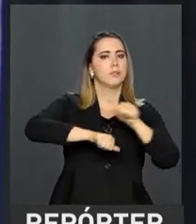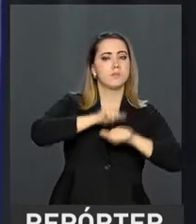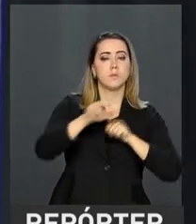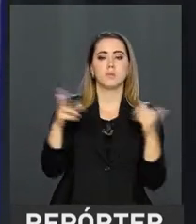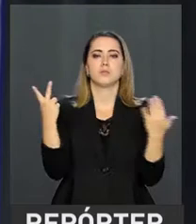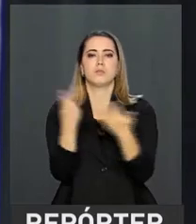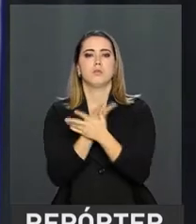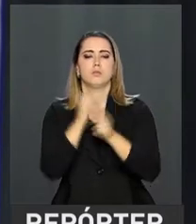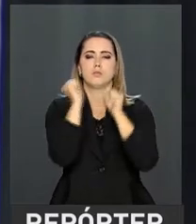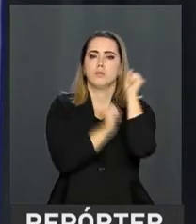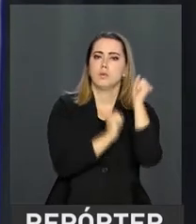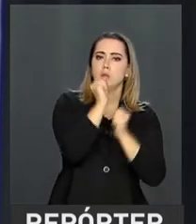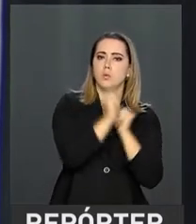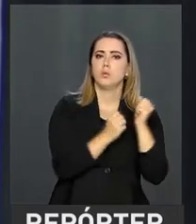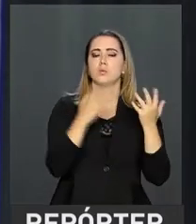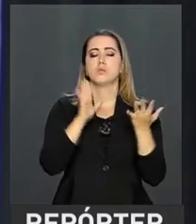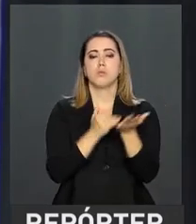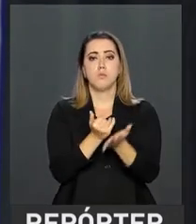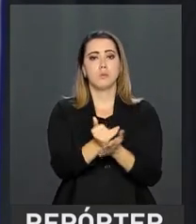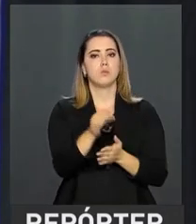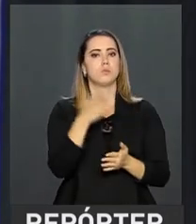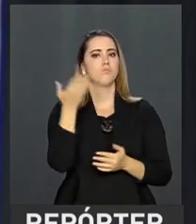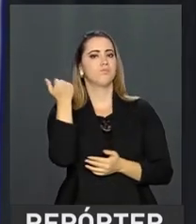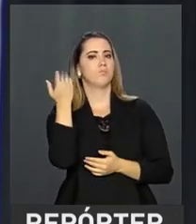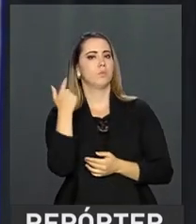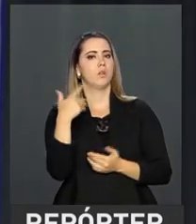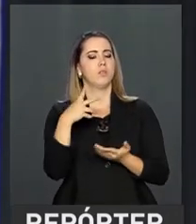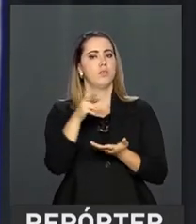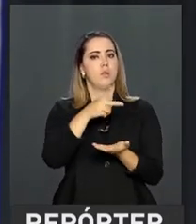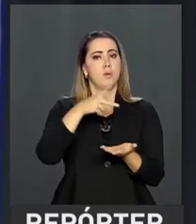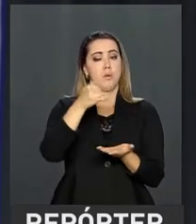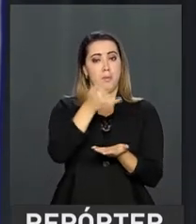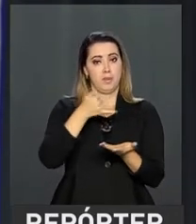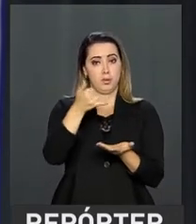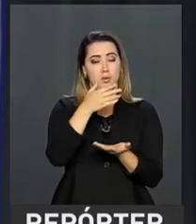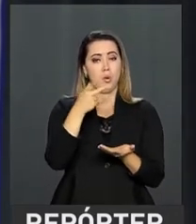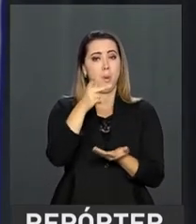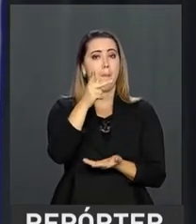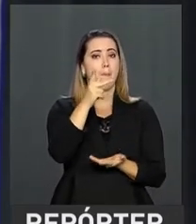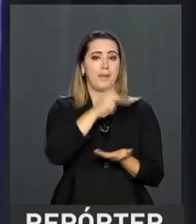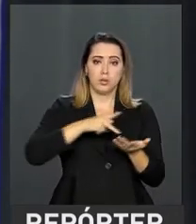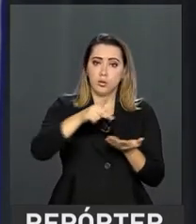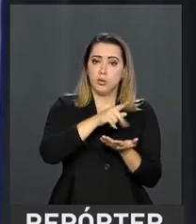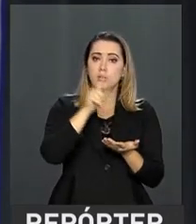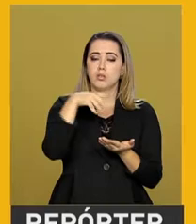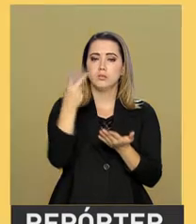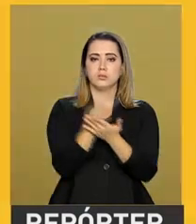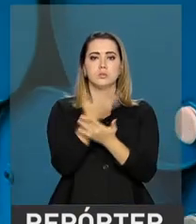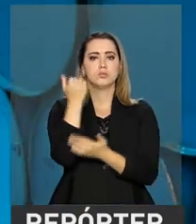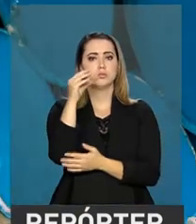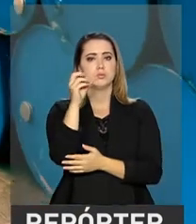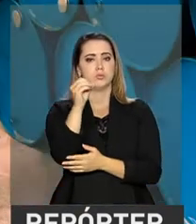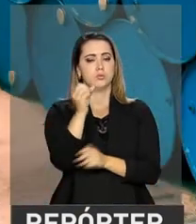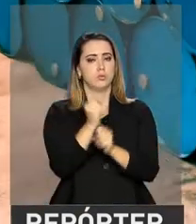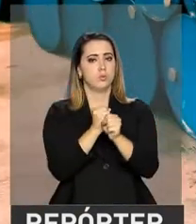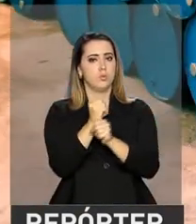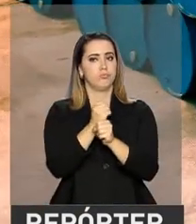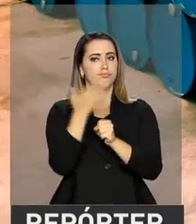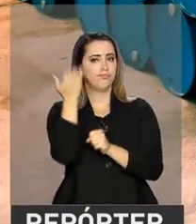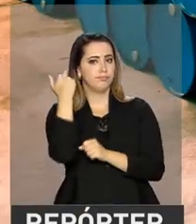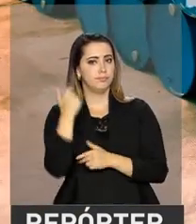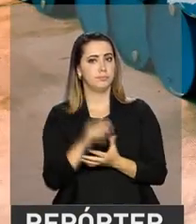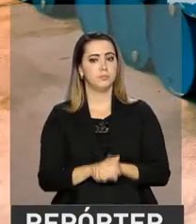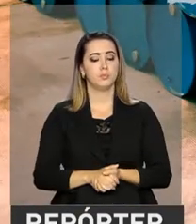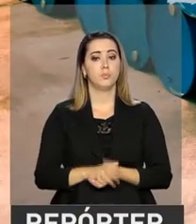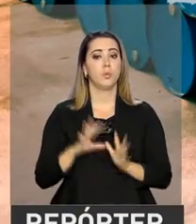vista na indústria desde que em 12 do petróleo relevante no brasil nos anos nos anos 50 do total de blocos leiloados